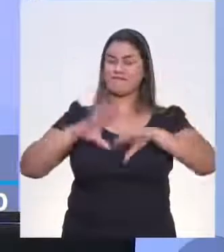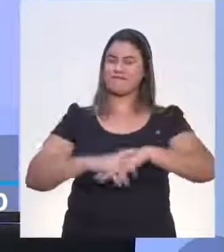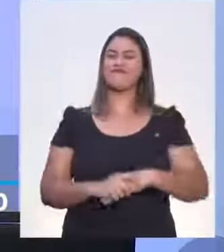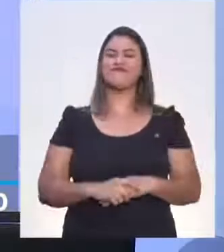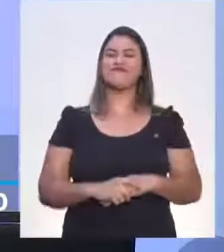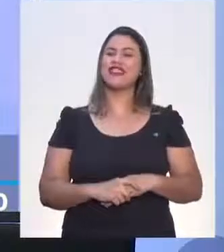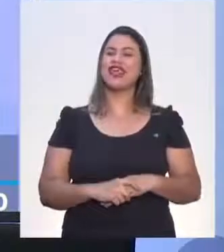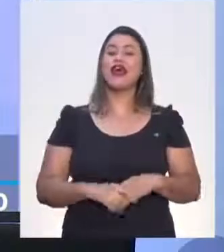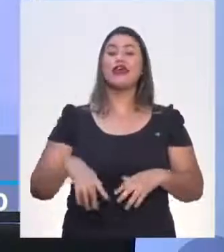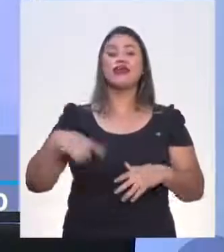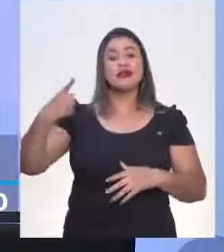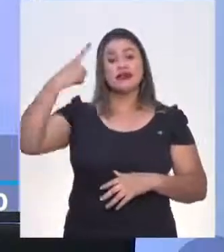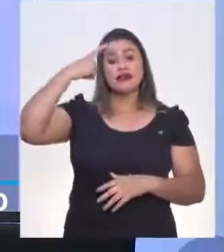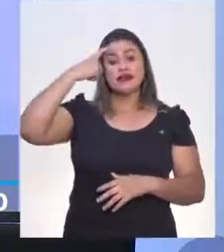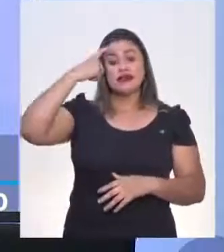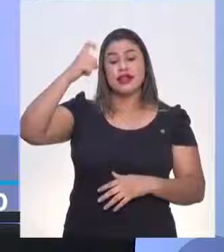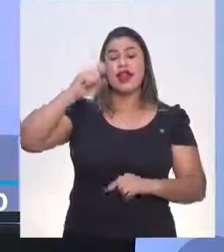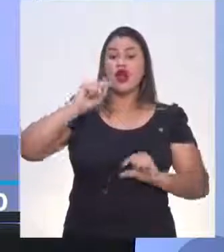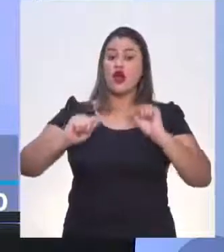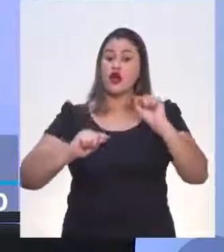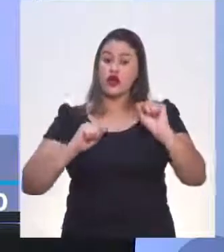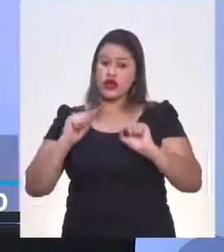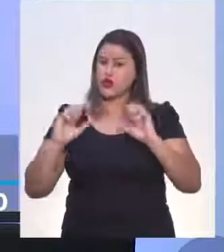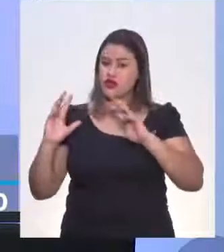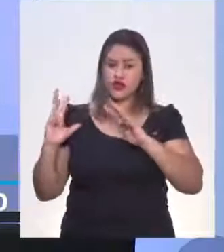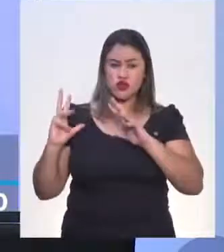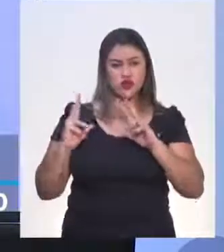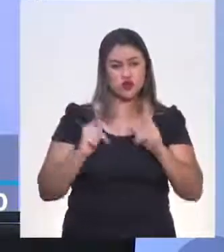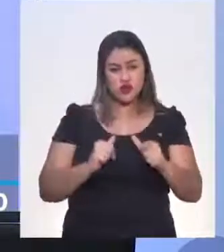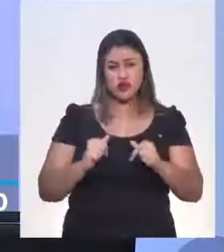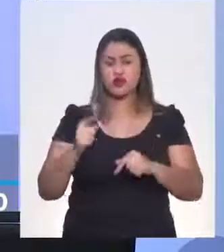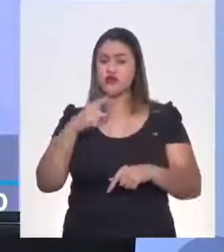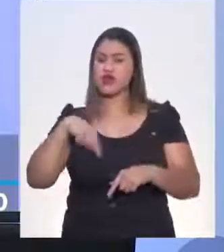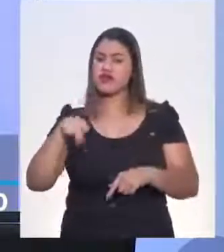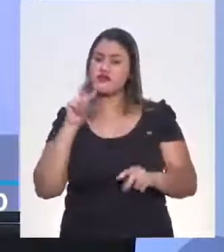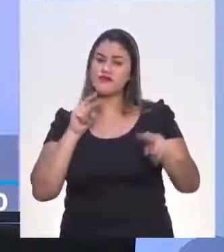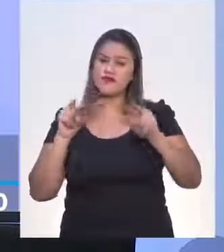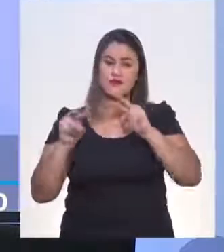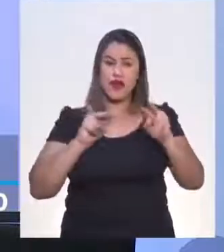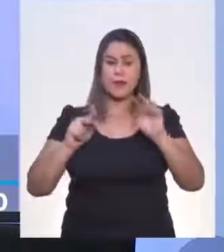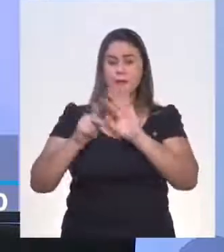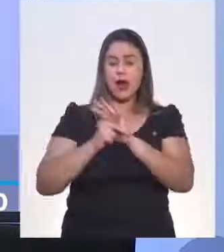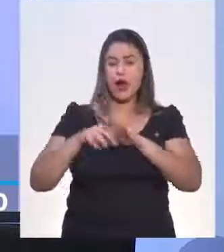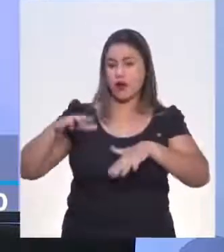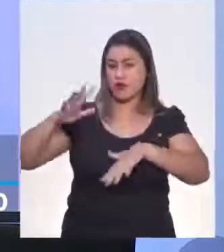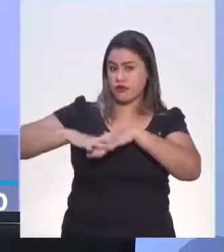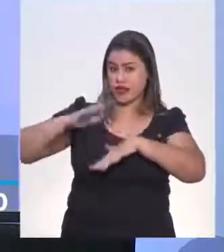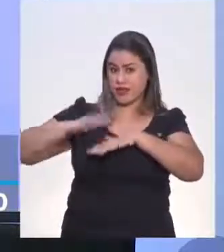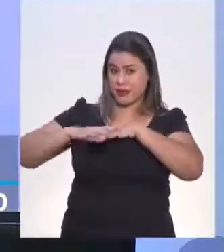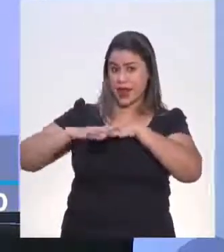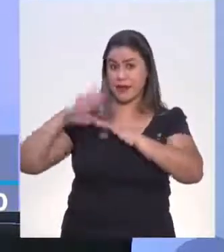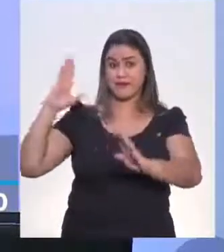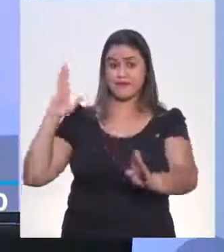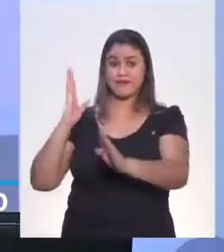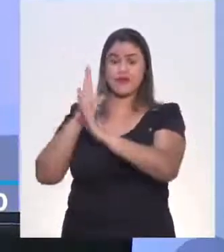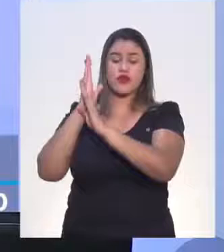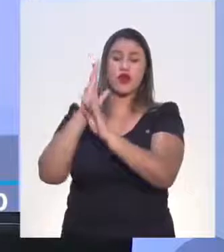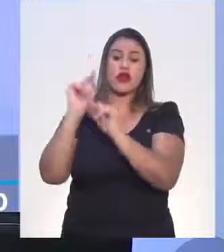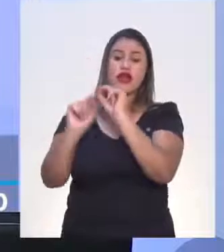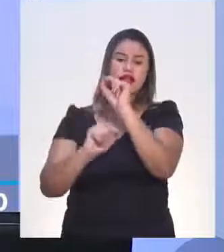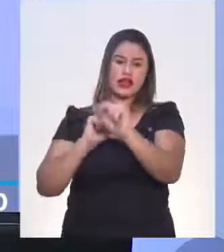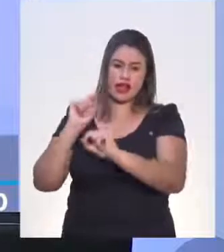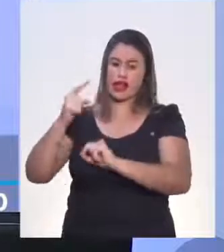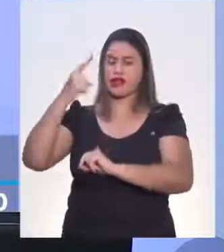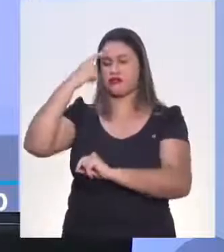ideia aí, né, a ideia, tudo que nós observamos aí, principalmente a matemática, né, foi descoberta por alguém mais ou menos